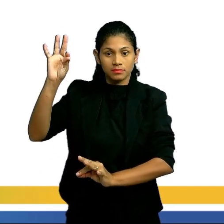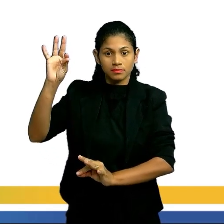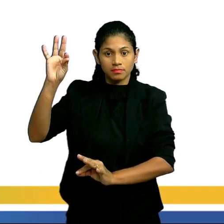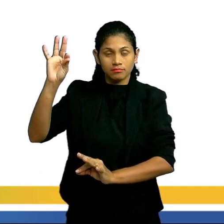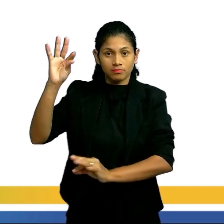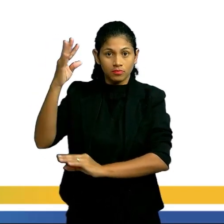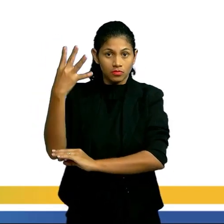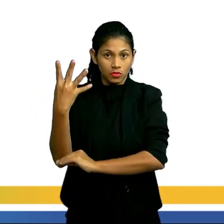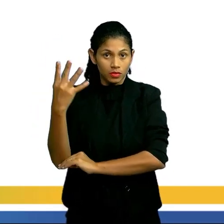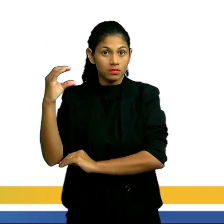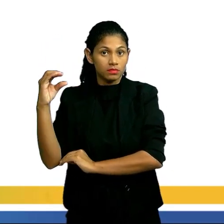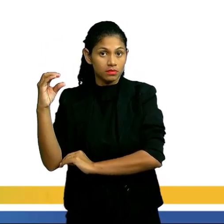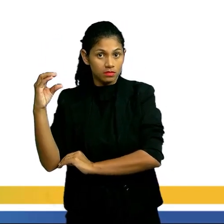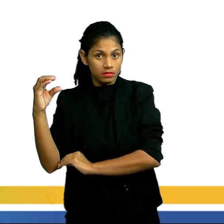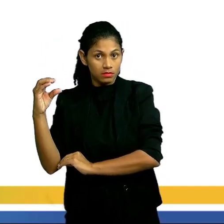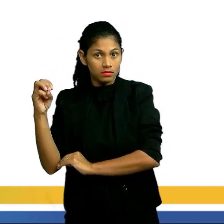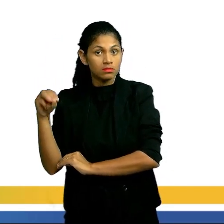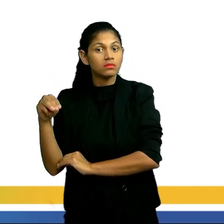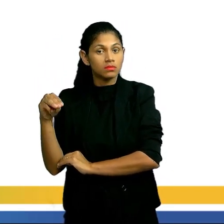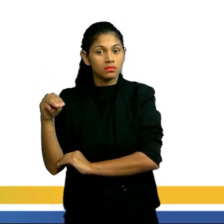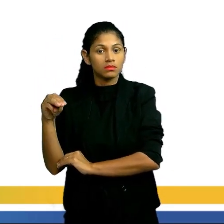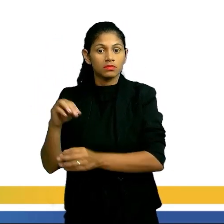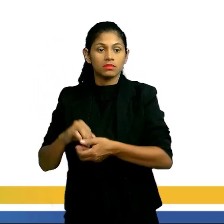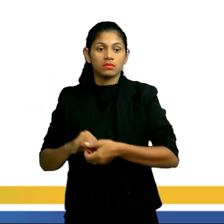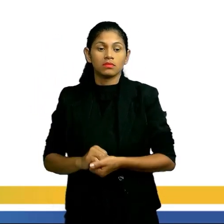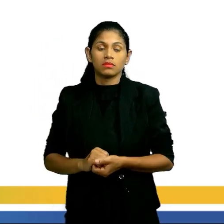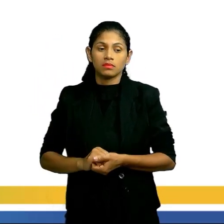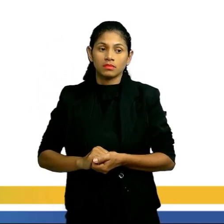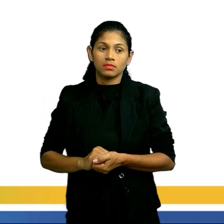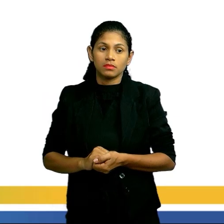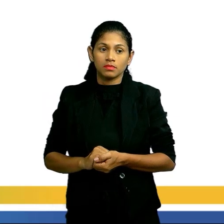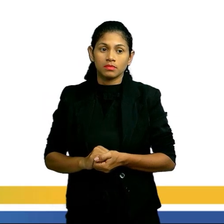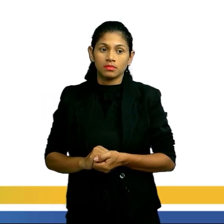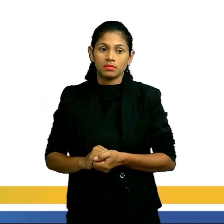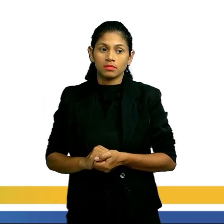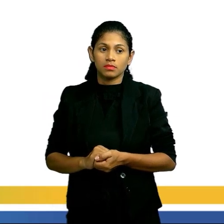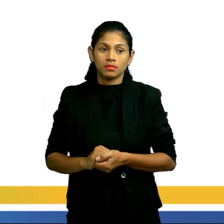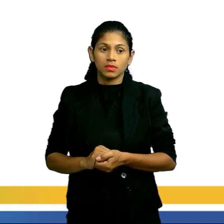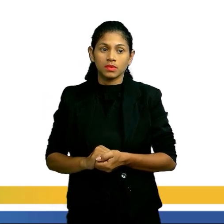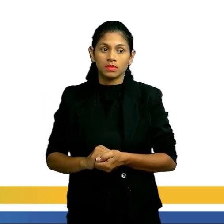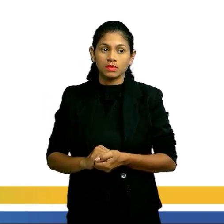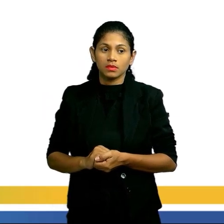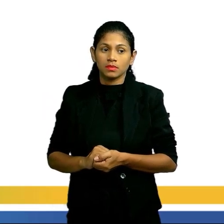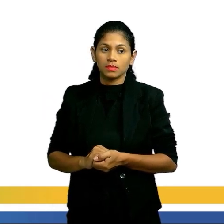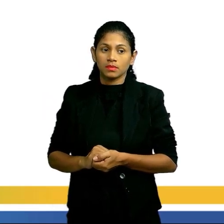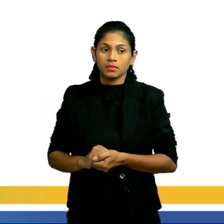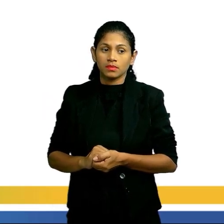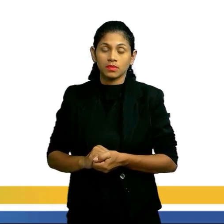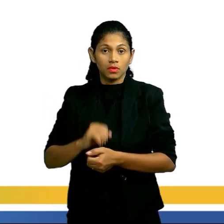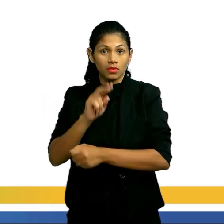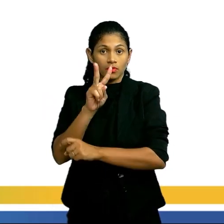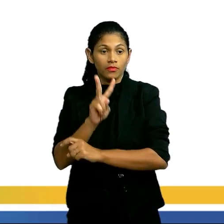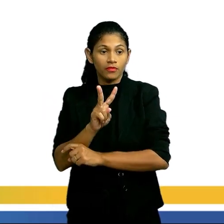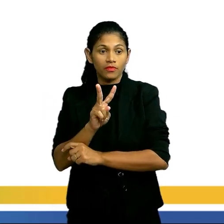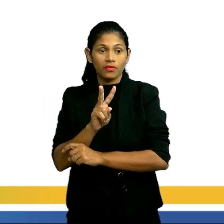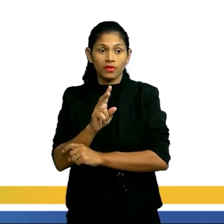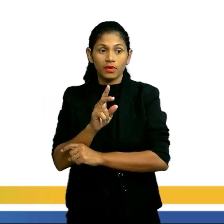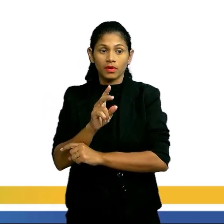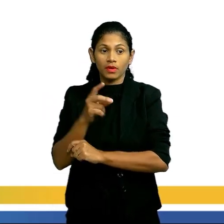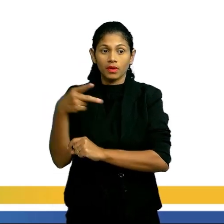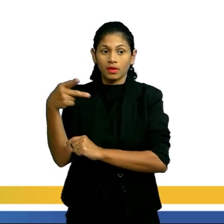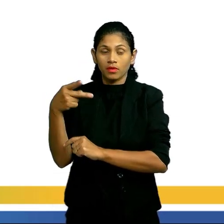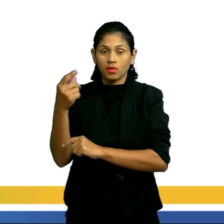ficando, então, o volume desse prisma, meio da área da base vezes a